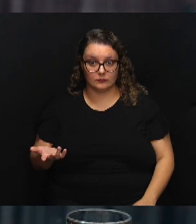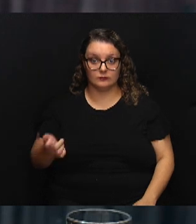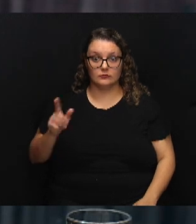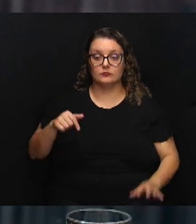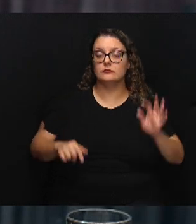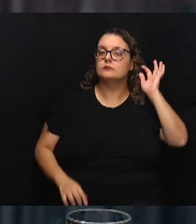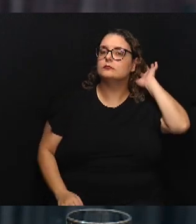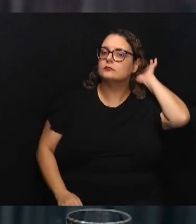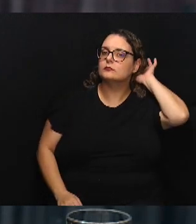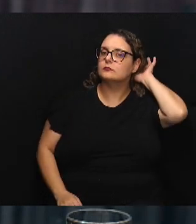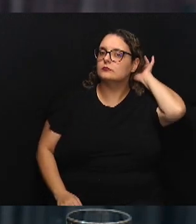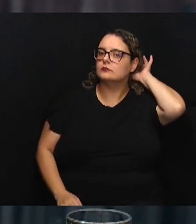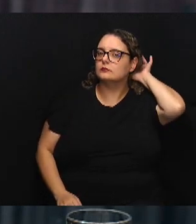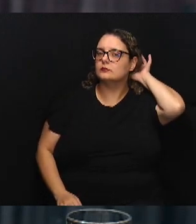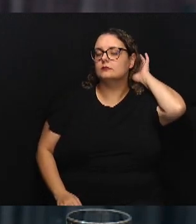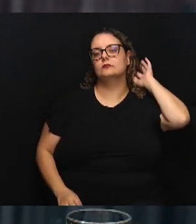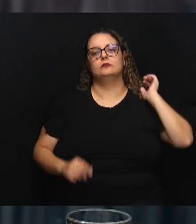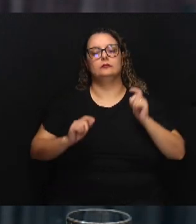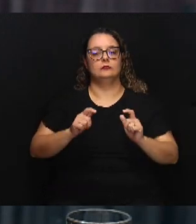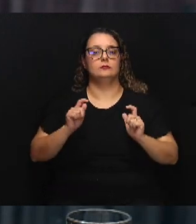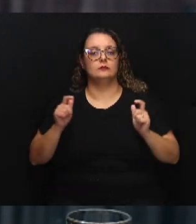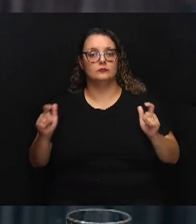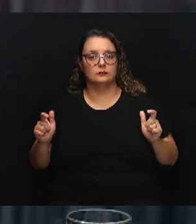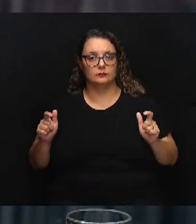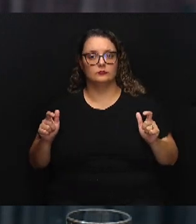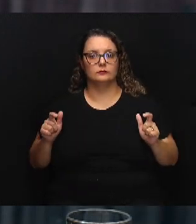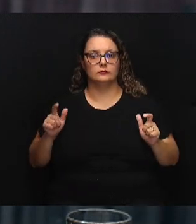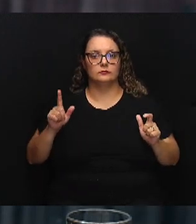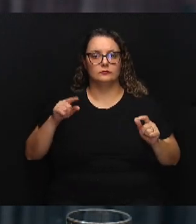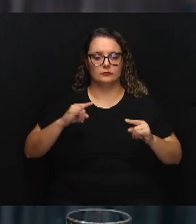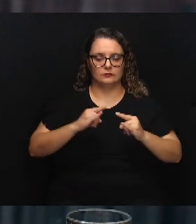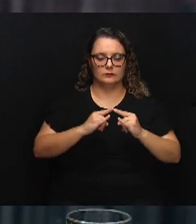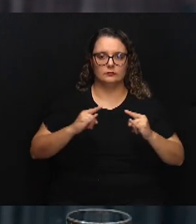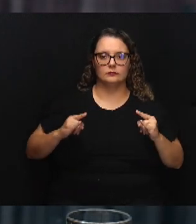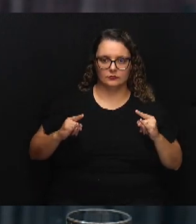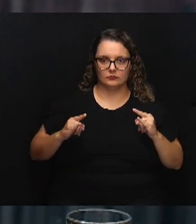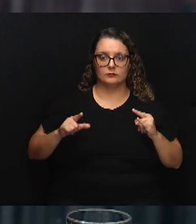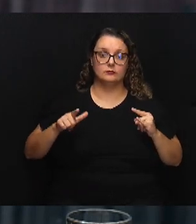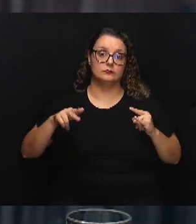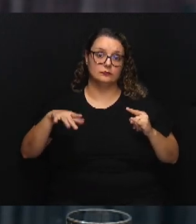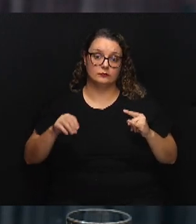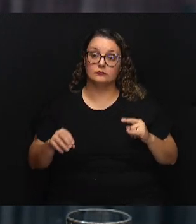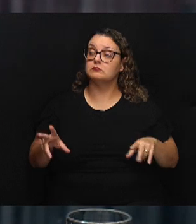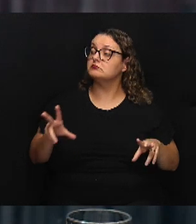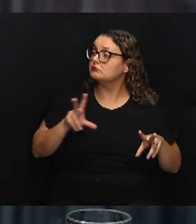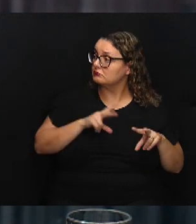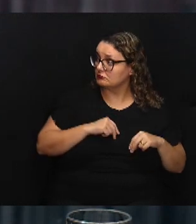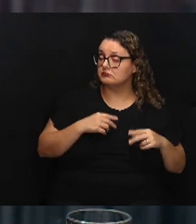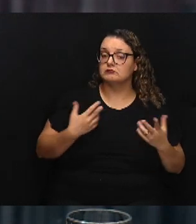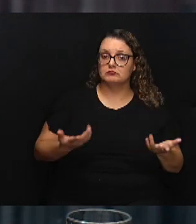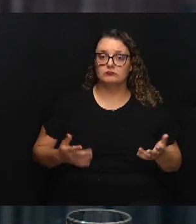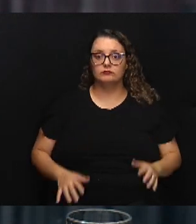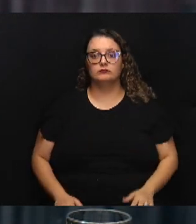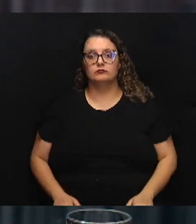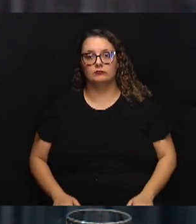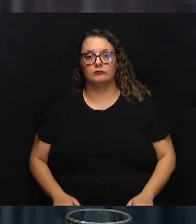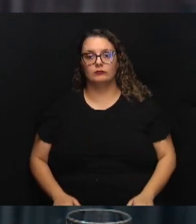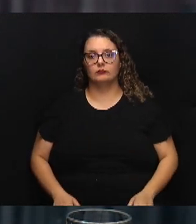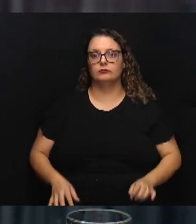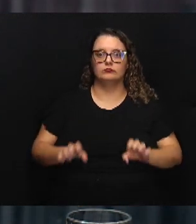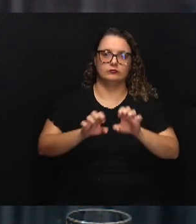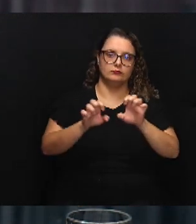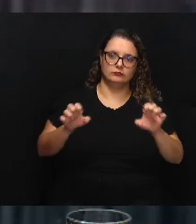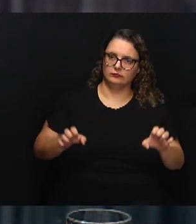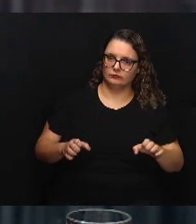que está crescendo muito, que é um acampamento de luxo. Uau. Então, ao invés de eles pegarem uma estrutura regular